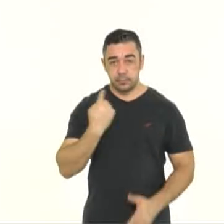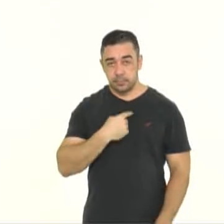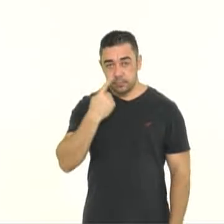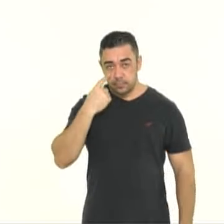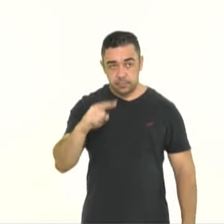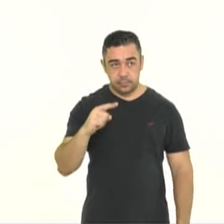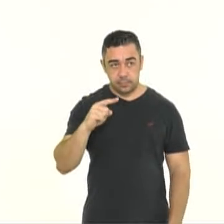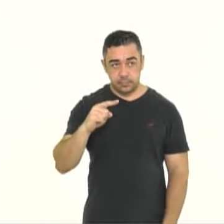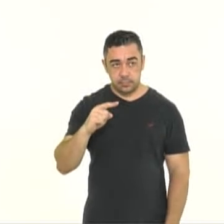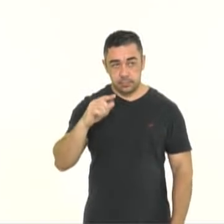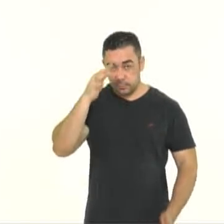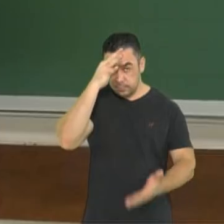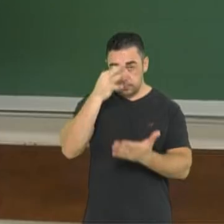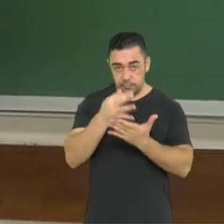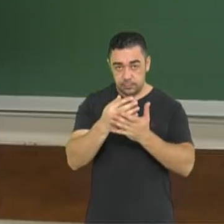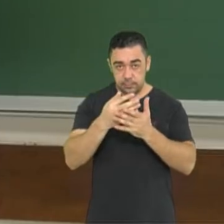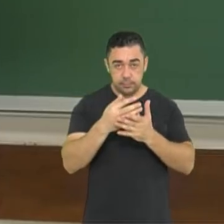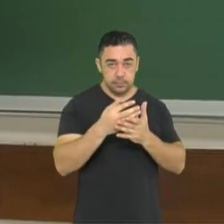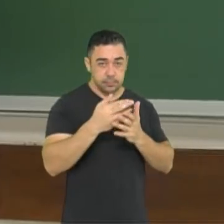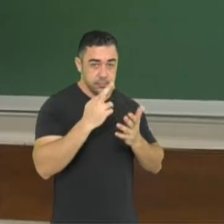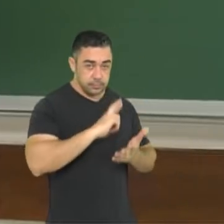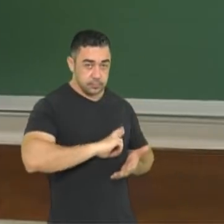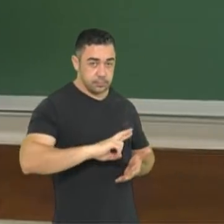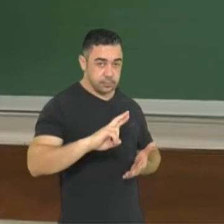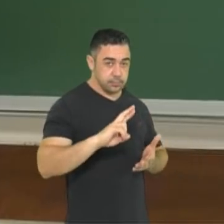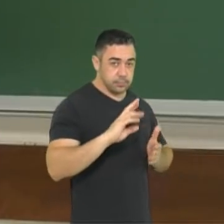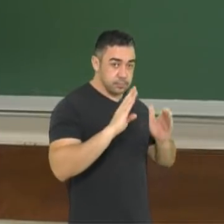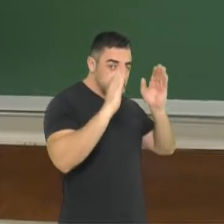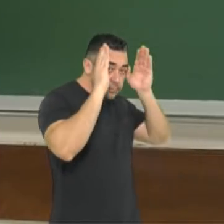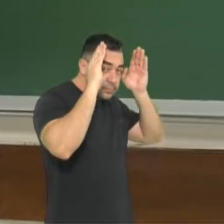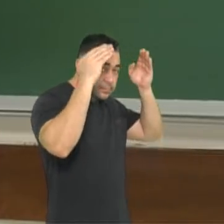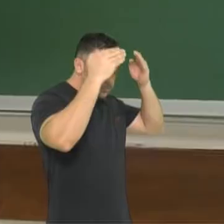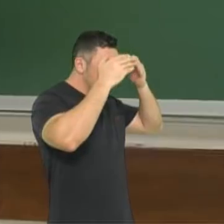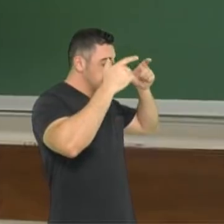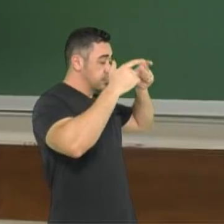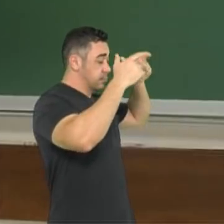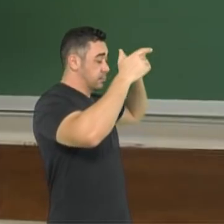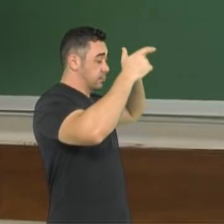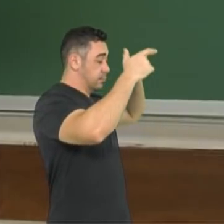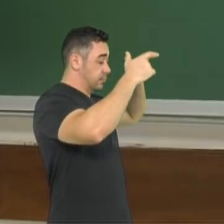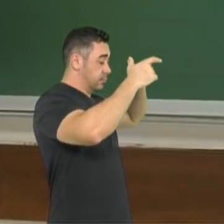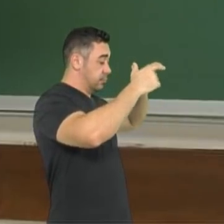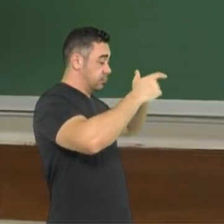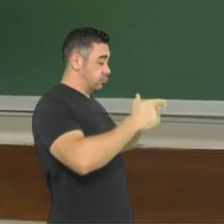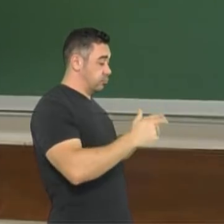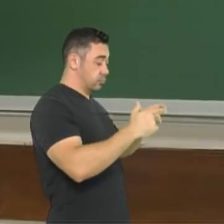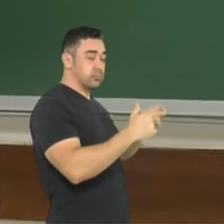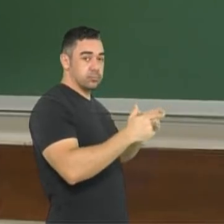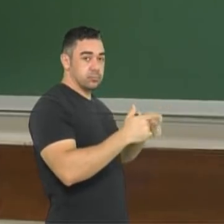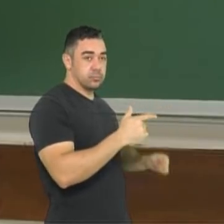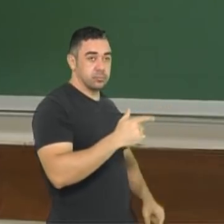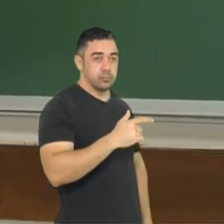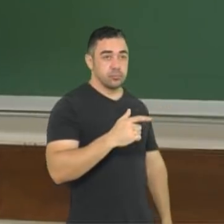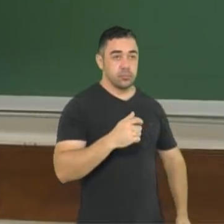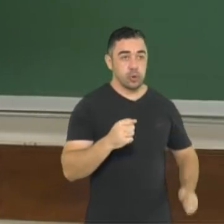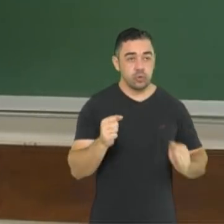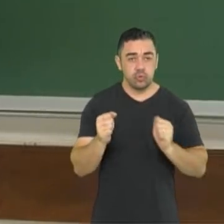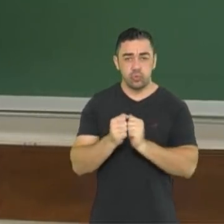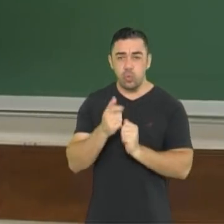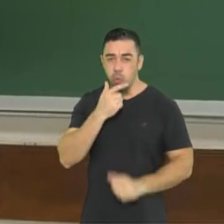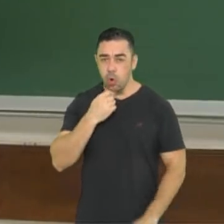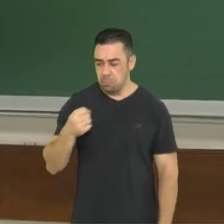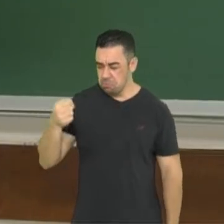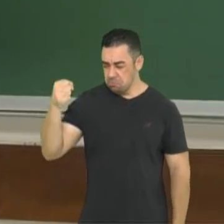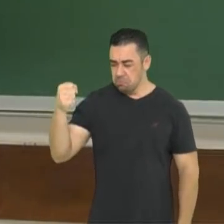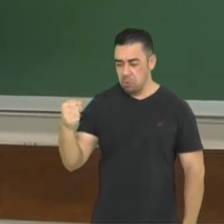Pela fé, pela religiosidade, o Papa coroando Carlos Magno, e não por acaso, né, com uma espada fincada no